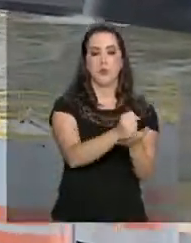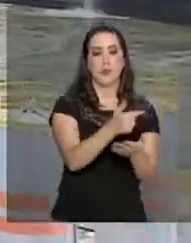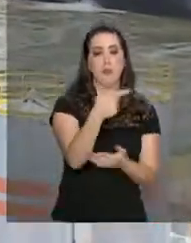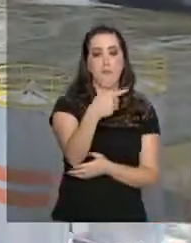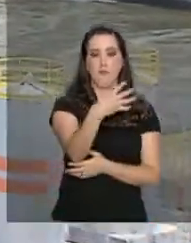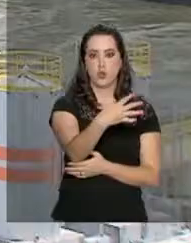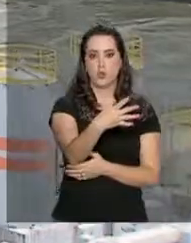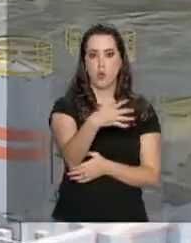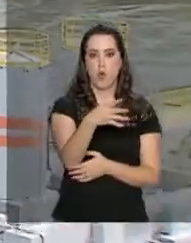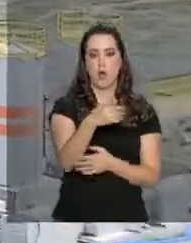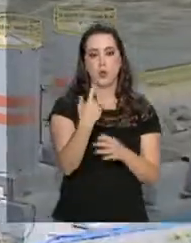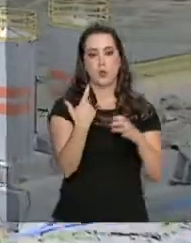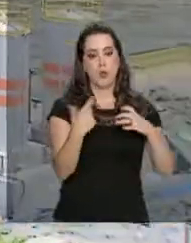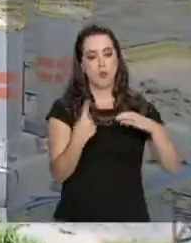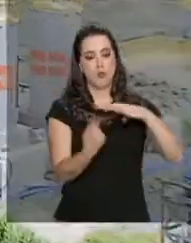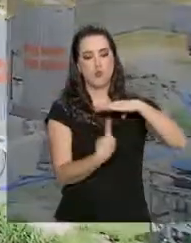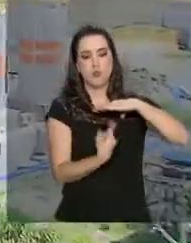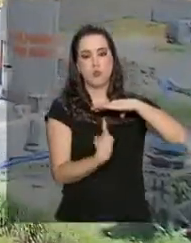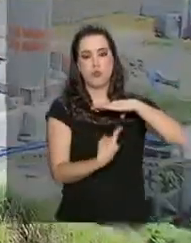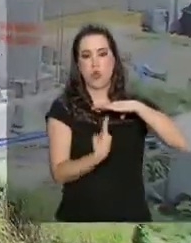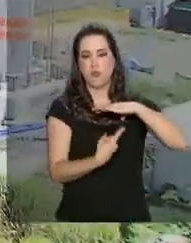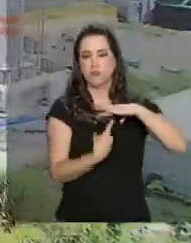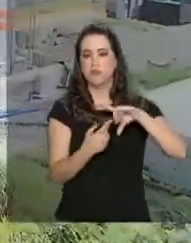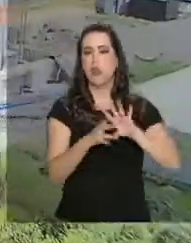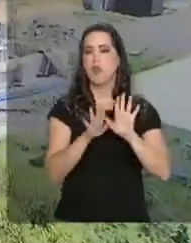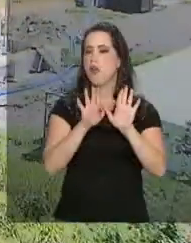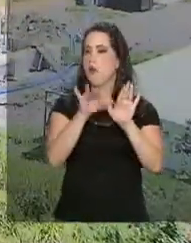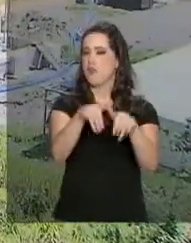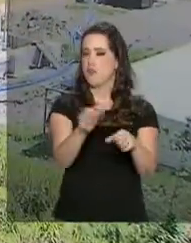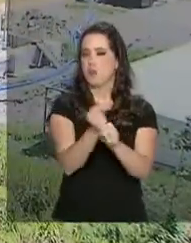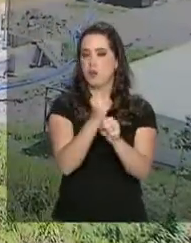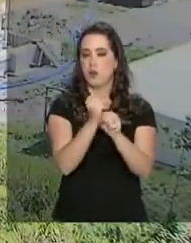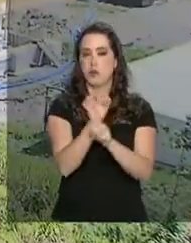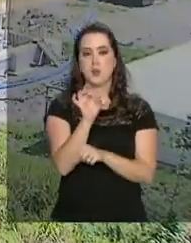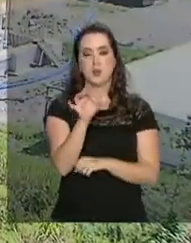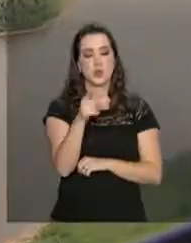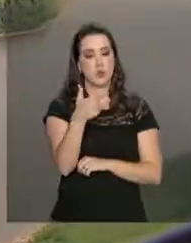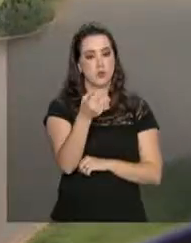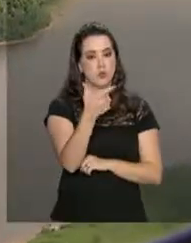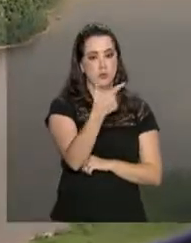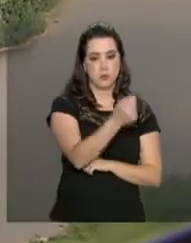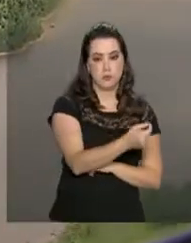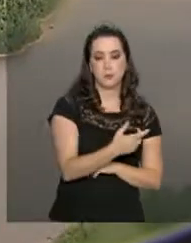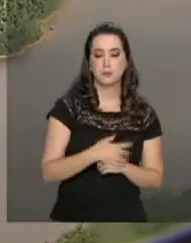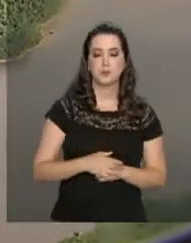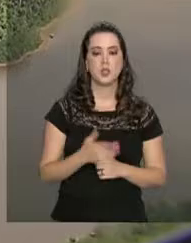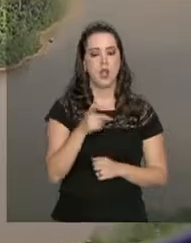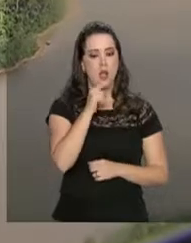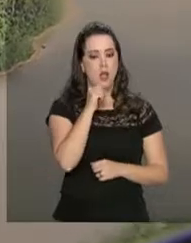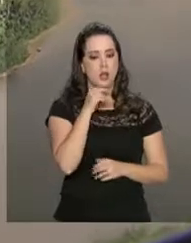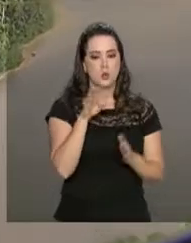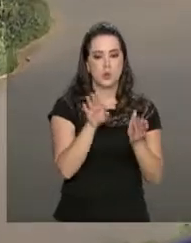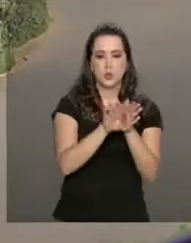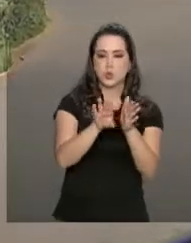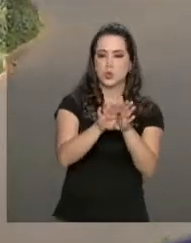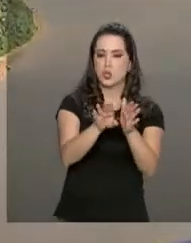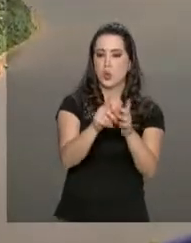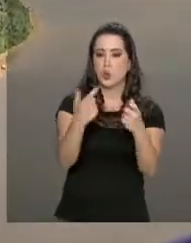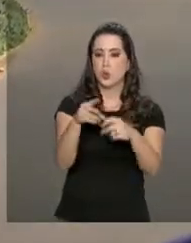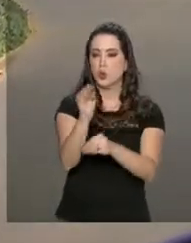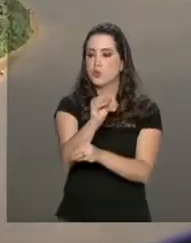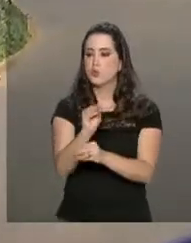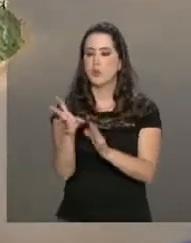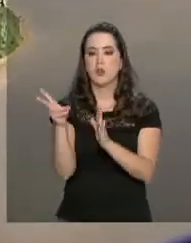turbinas em operação e a previsão é que as obras terminem por completo em 2020. E para que a água não atinja a região das